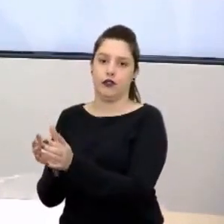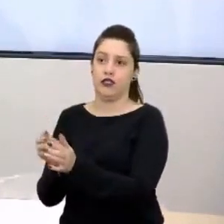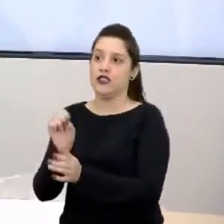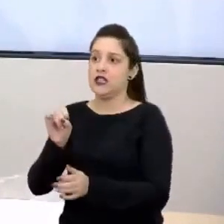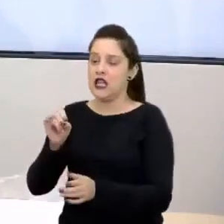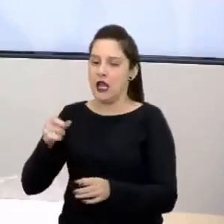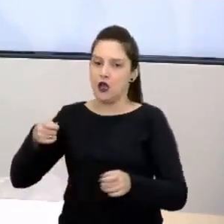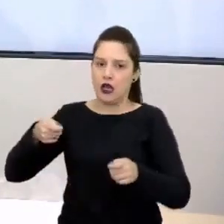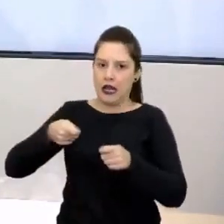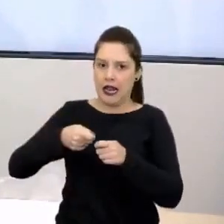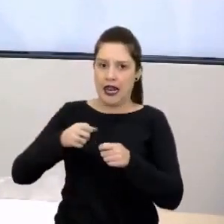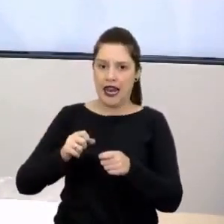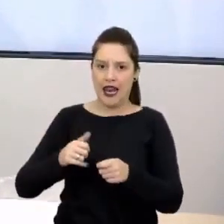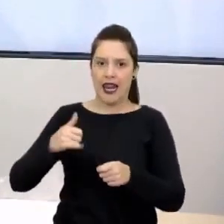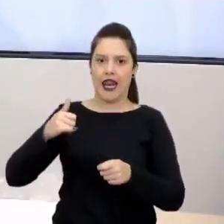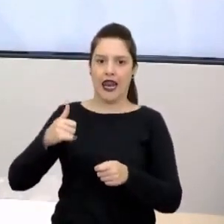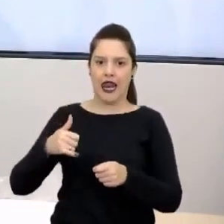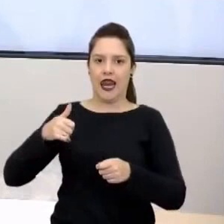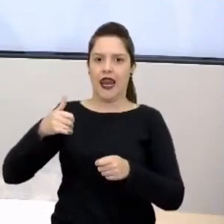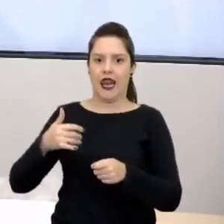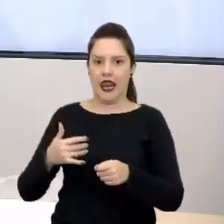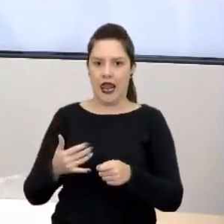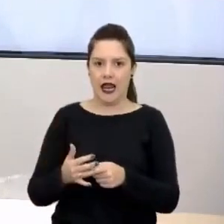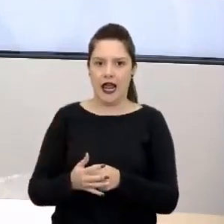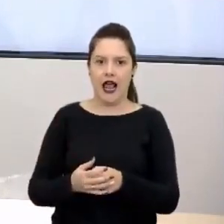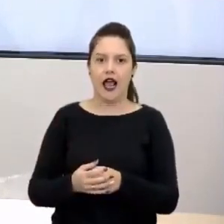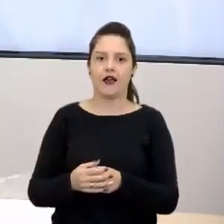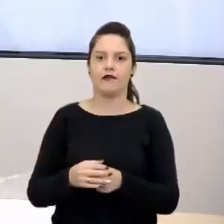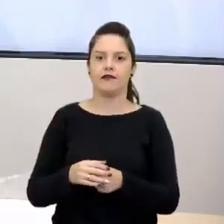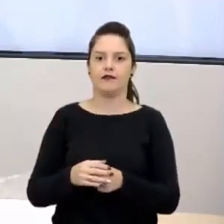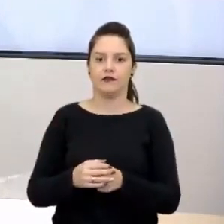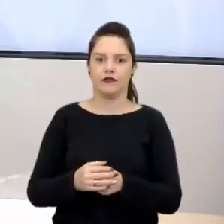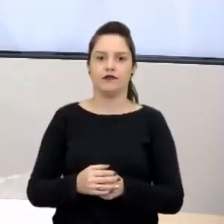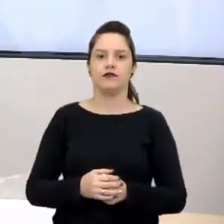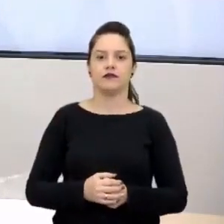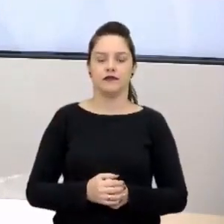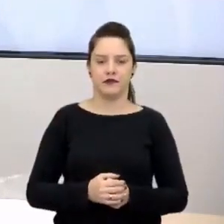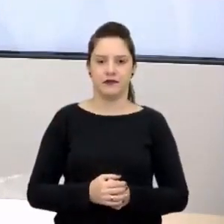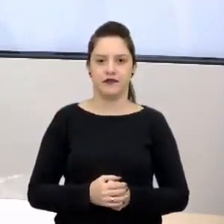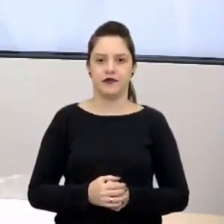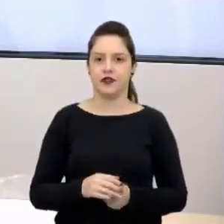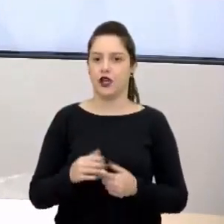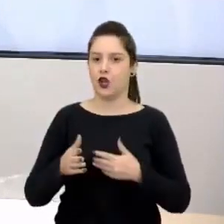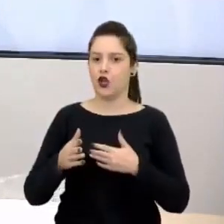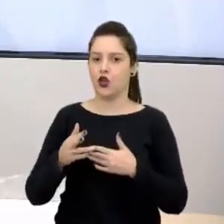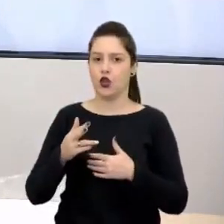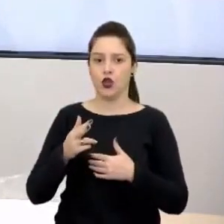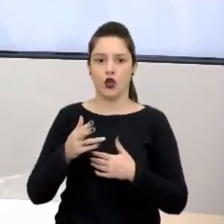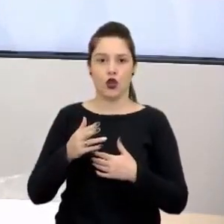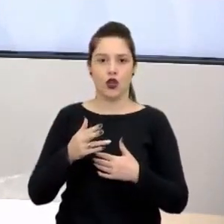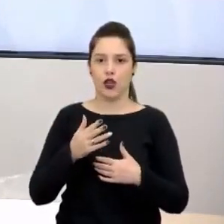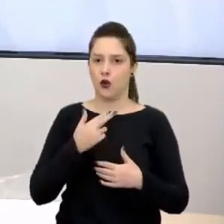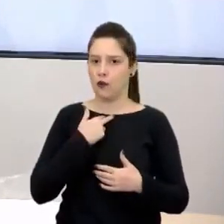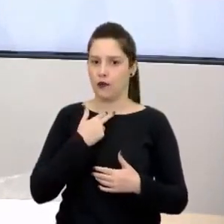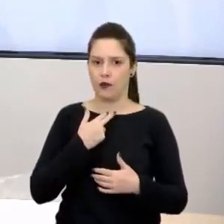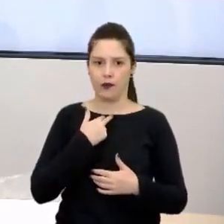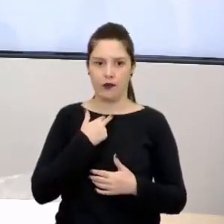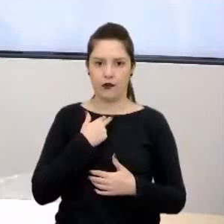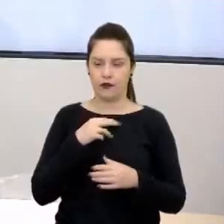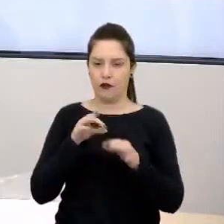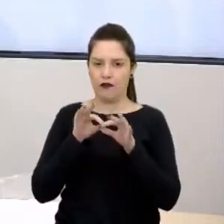aqui, ele vai começar a sair uma fumacinha, se você encostar os fios. Não encoste os